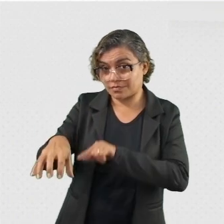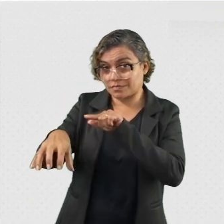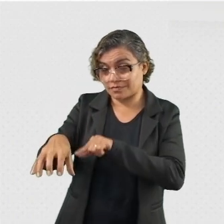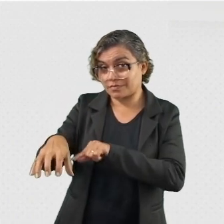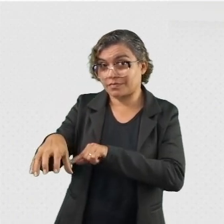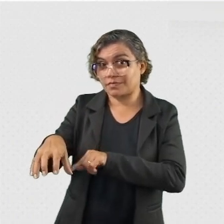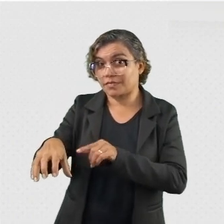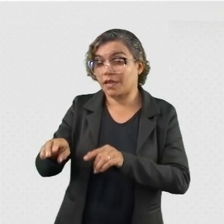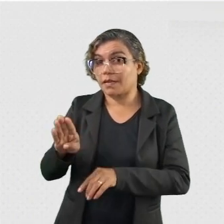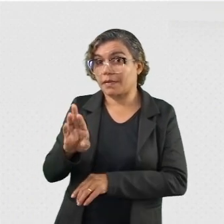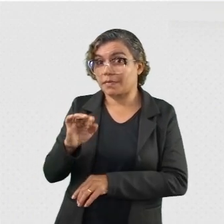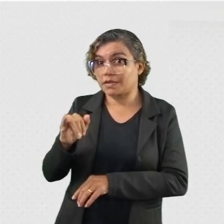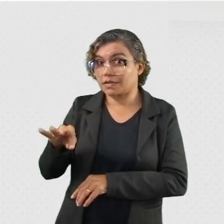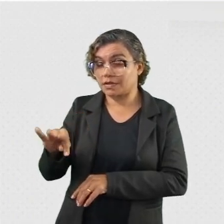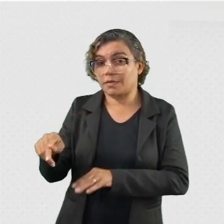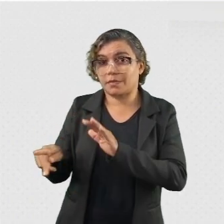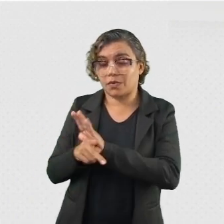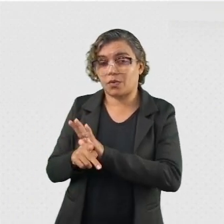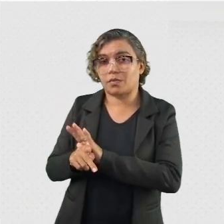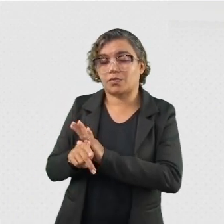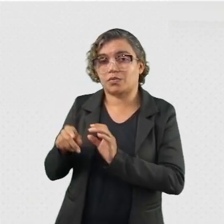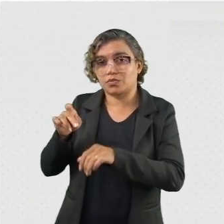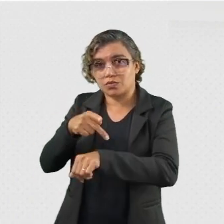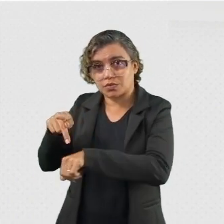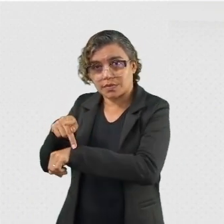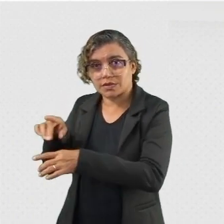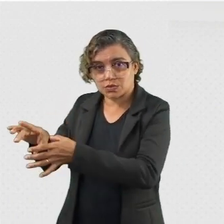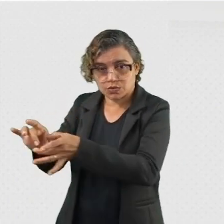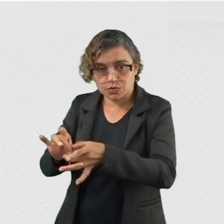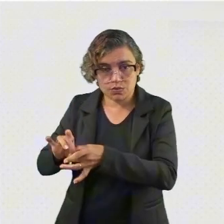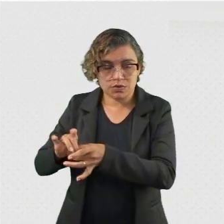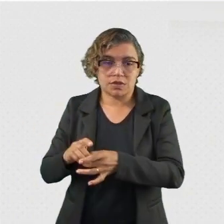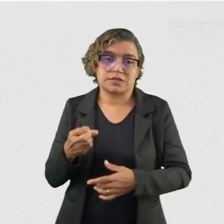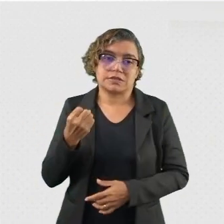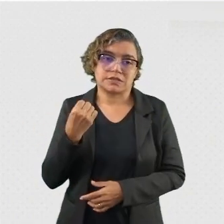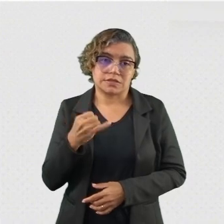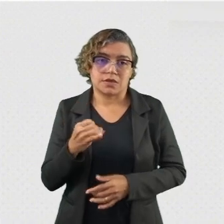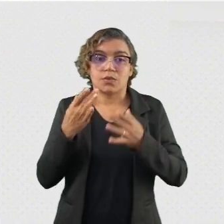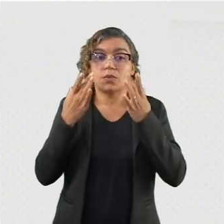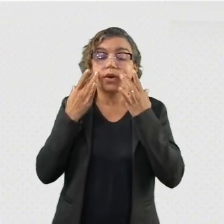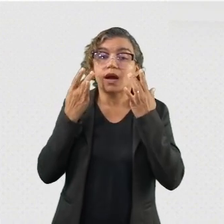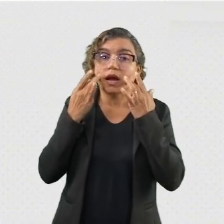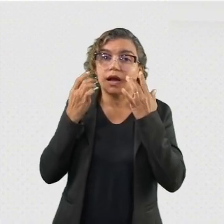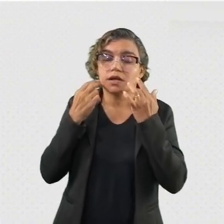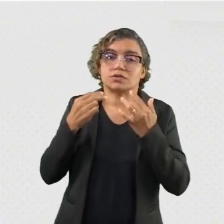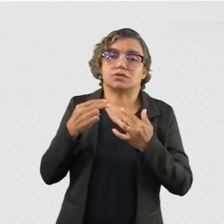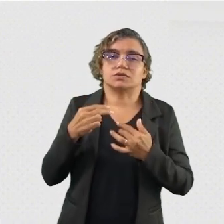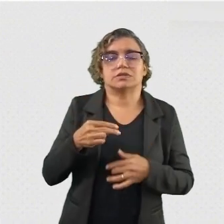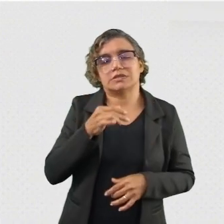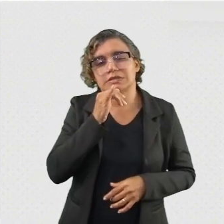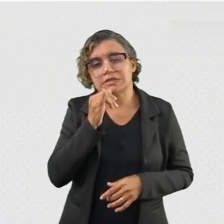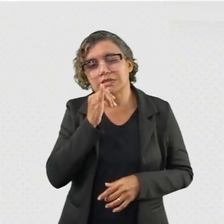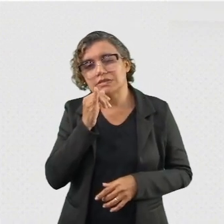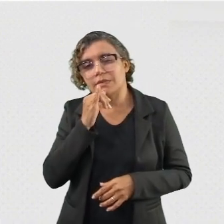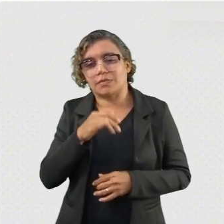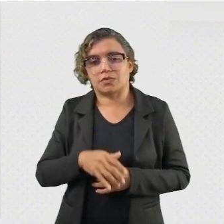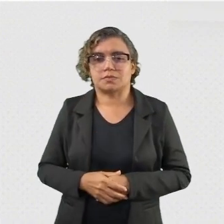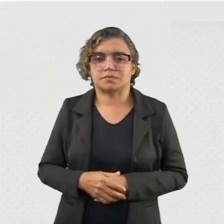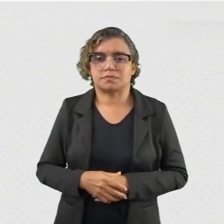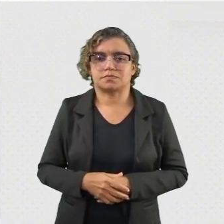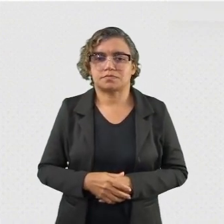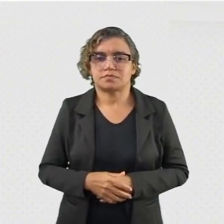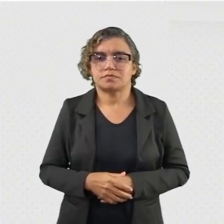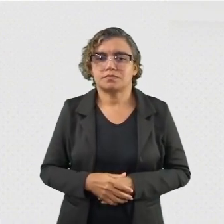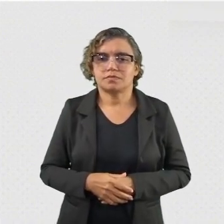vem do Reino Unido, tá bom? Se o artista fosse norte-americano, fazendo um trocadilho com a questão do